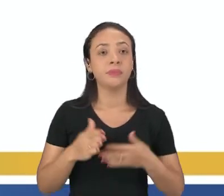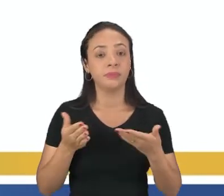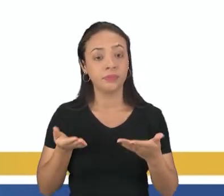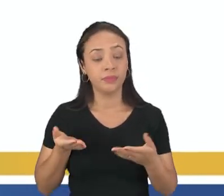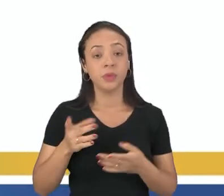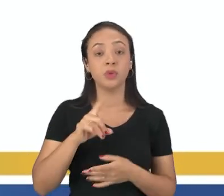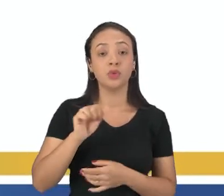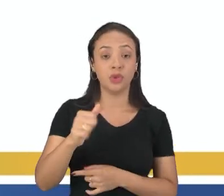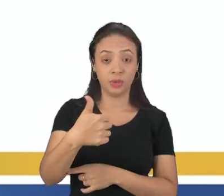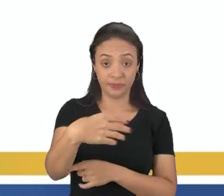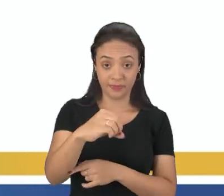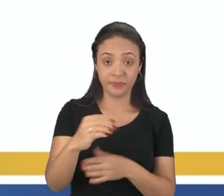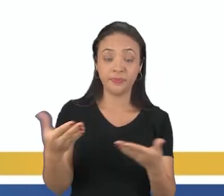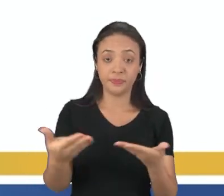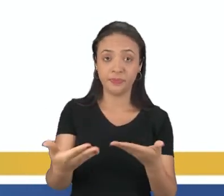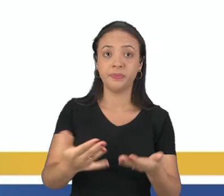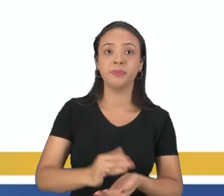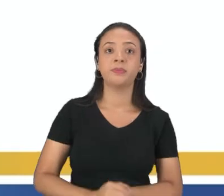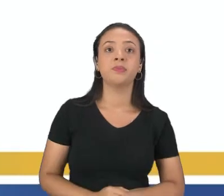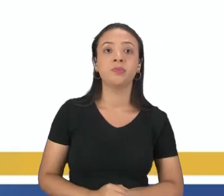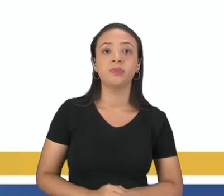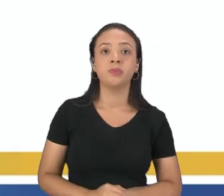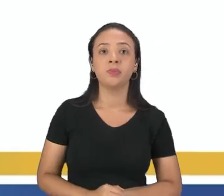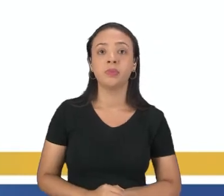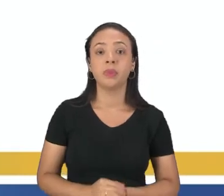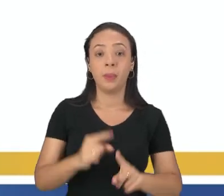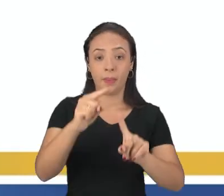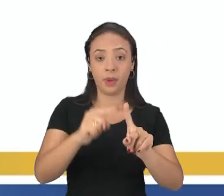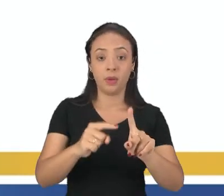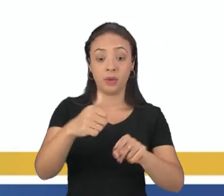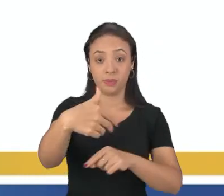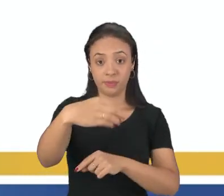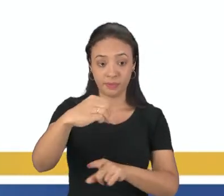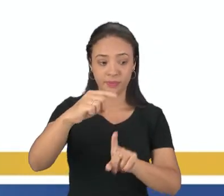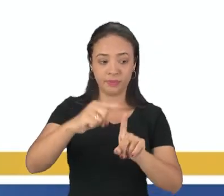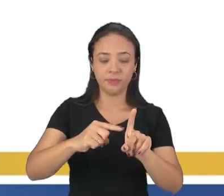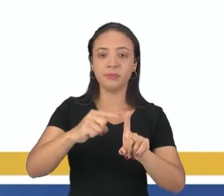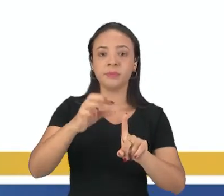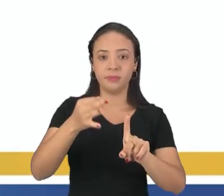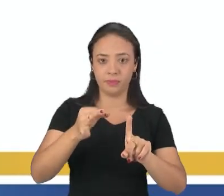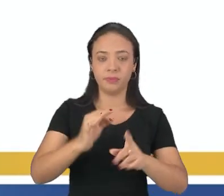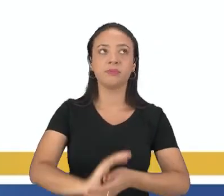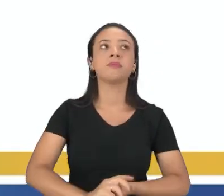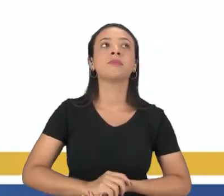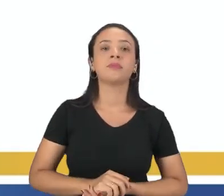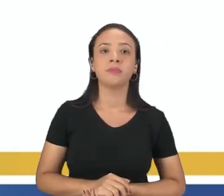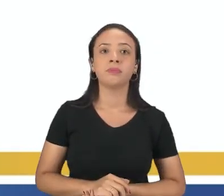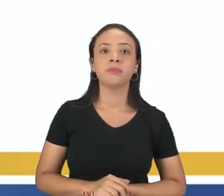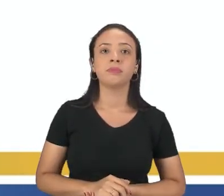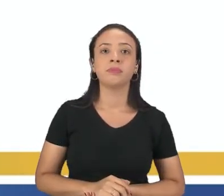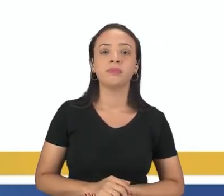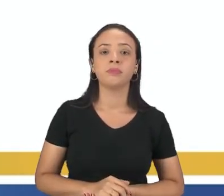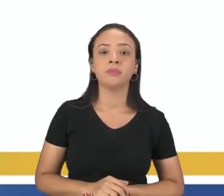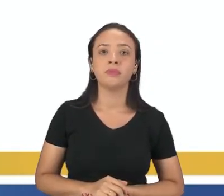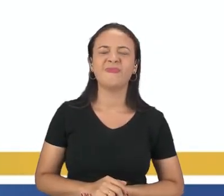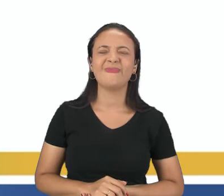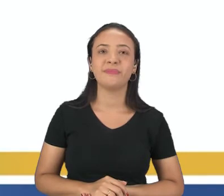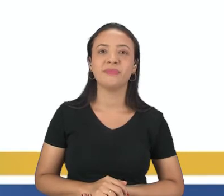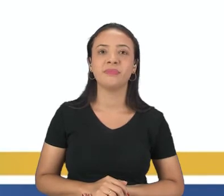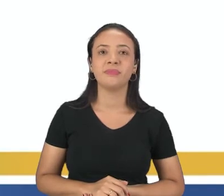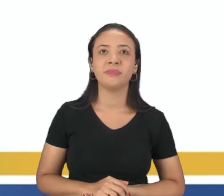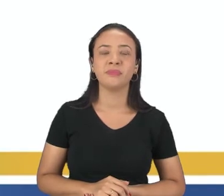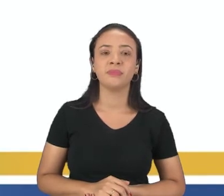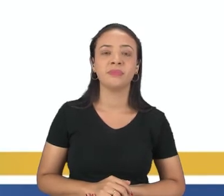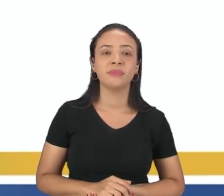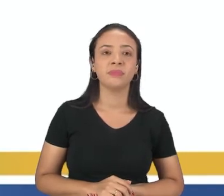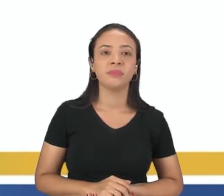dia 10 agora, né? Foi 19 graus Celsius, né? Olha só, 29 a